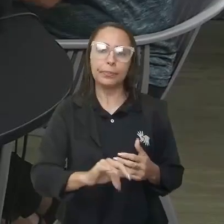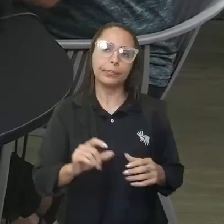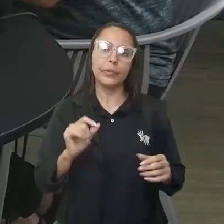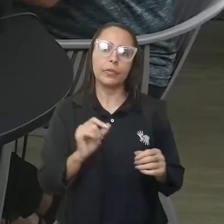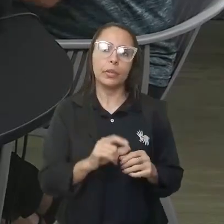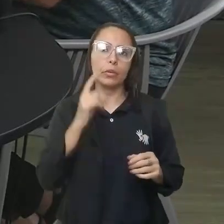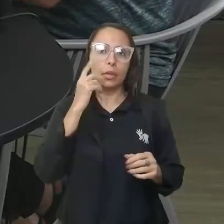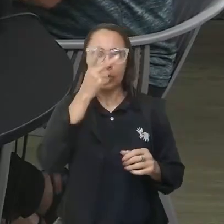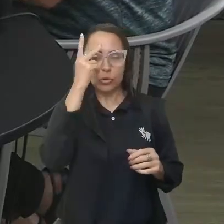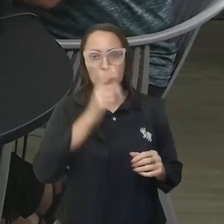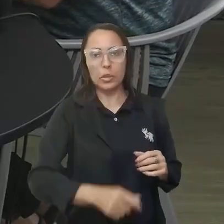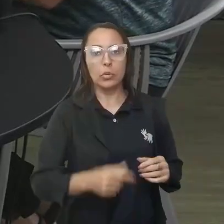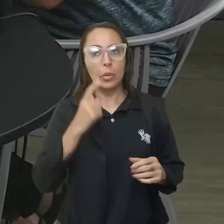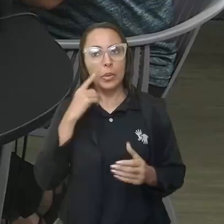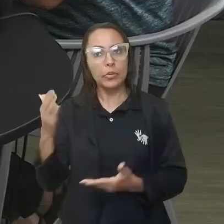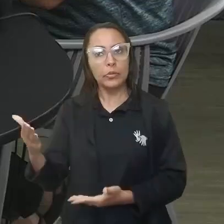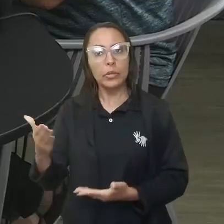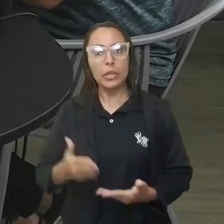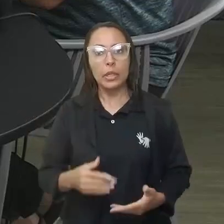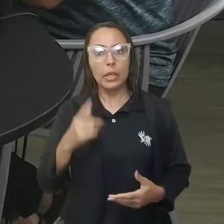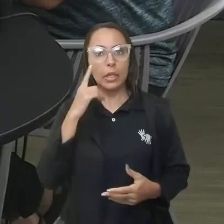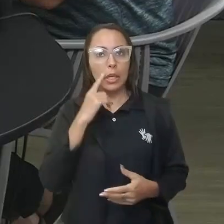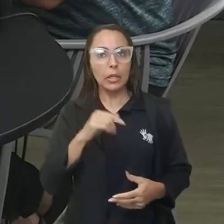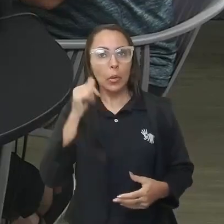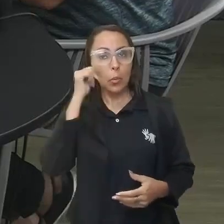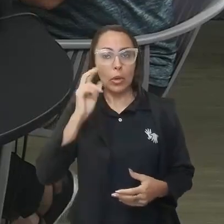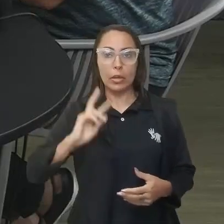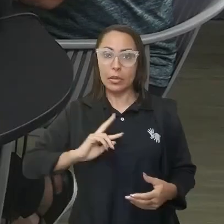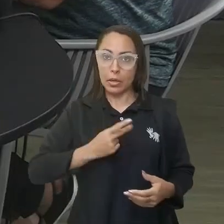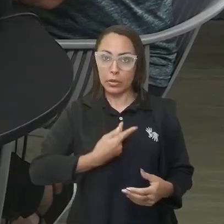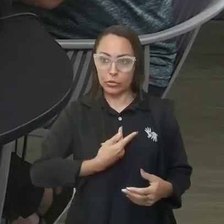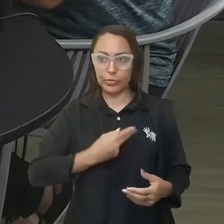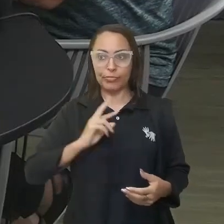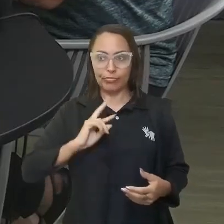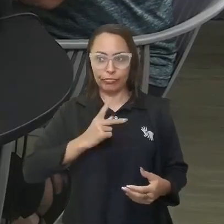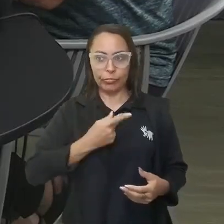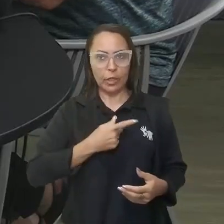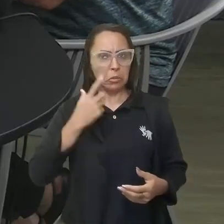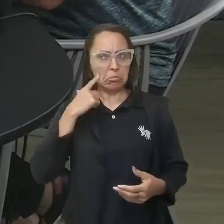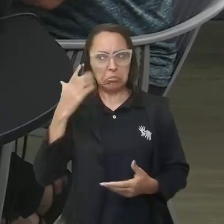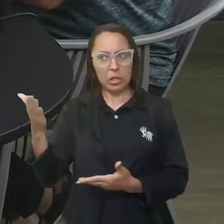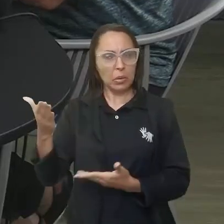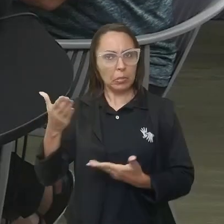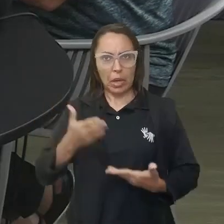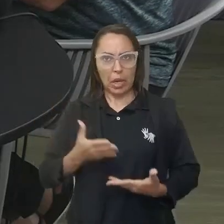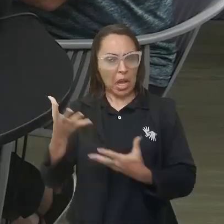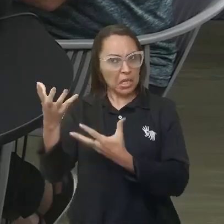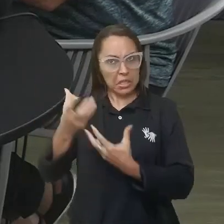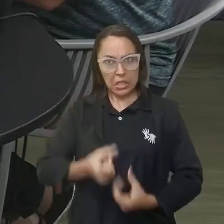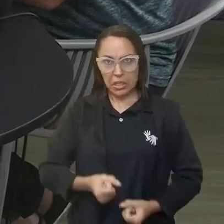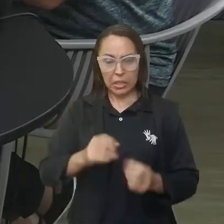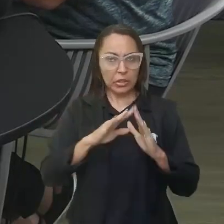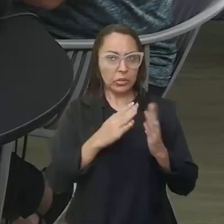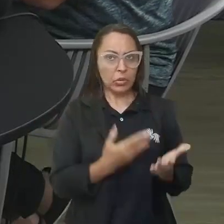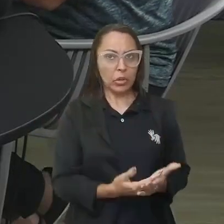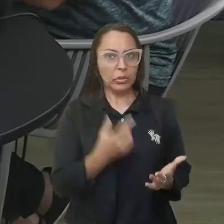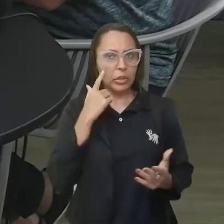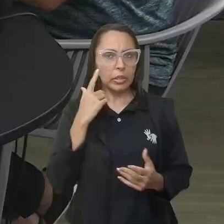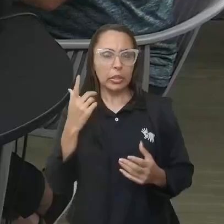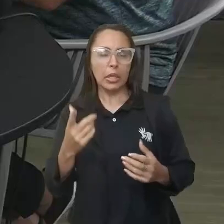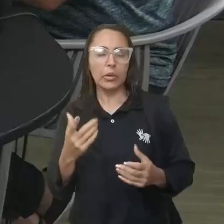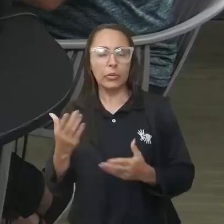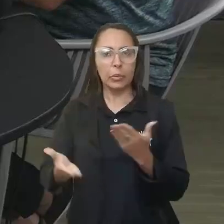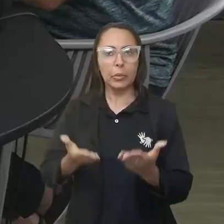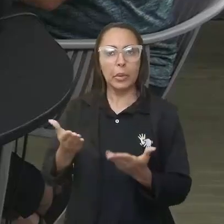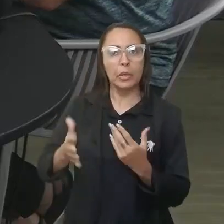aquelas pessoas sejam bem-vindas, por exemplo, mulheres trans, meninas trans, não sejam bem-vindas na escola, a gente está promovendo um espaço